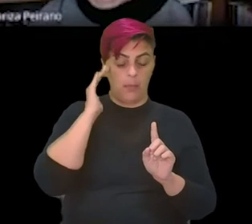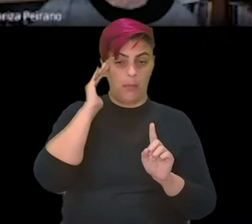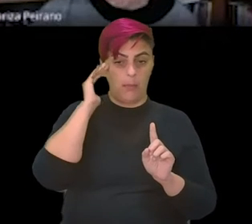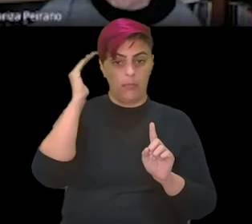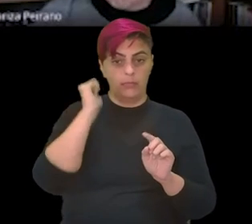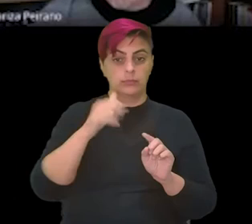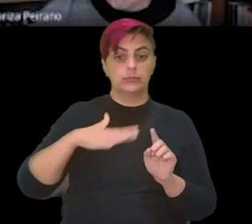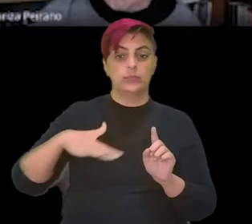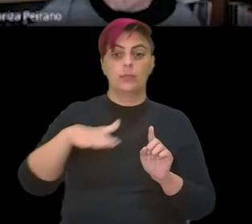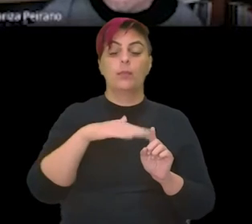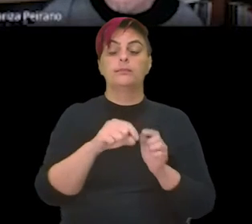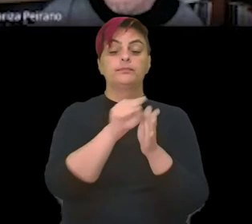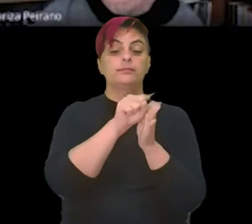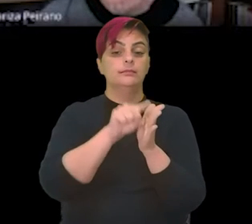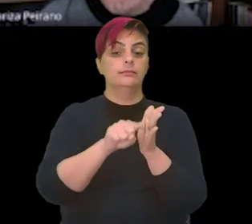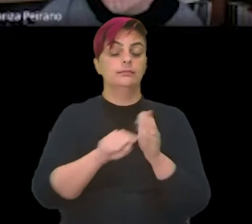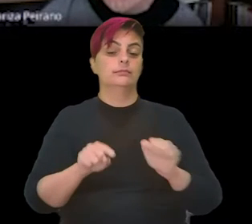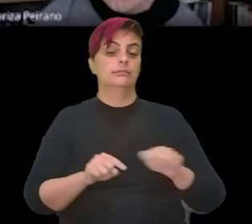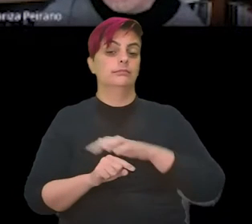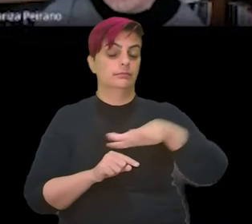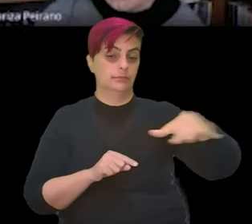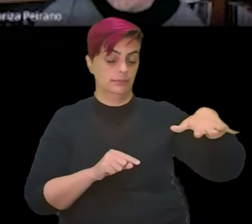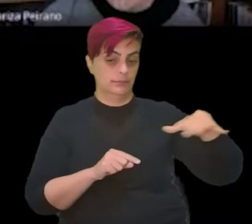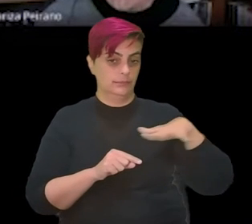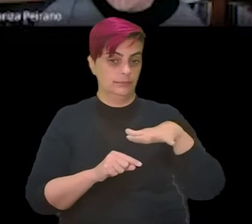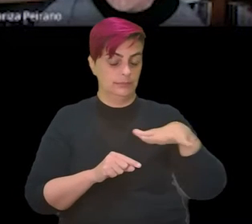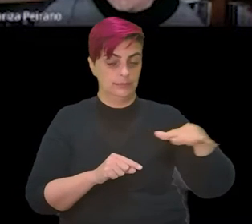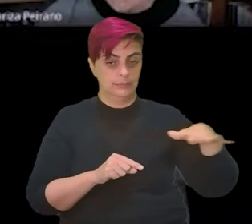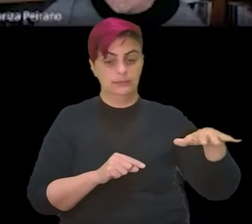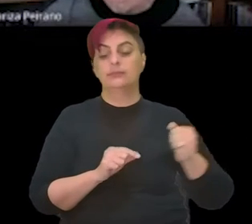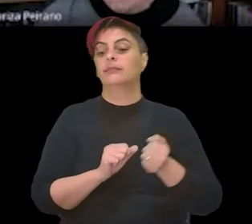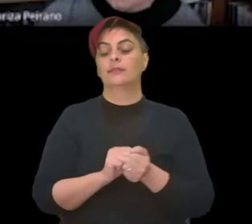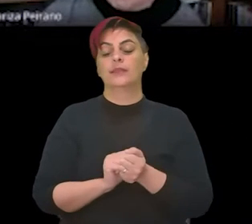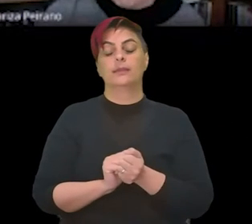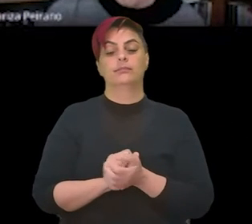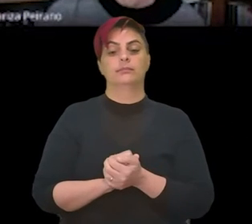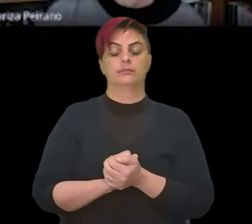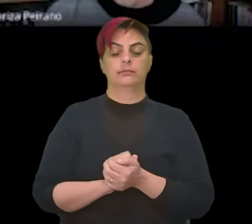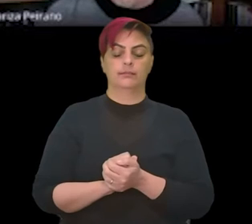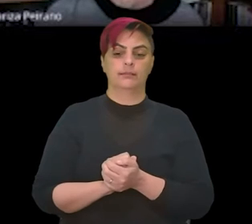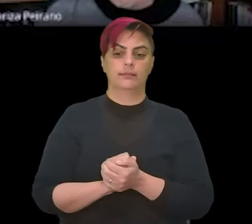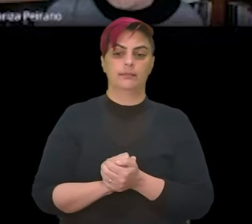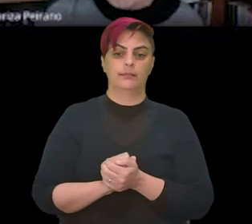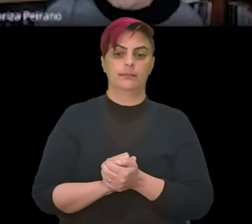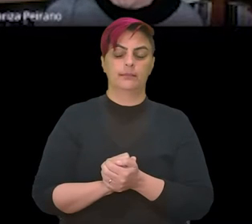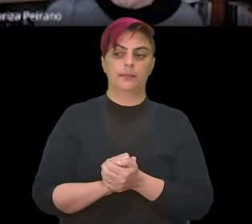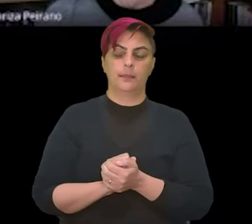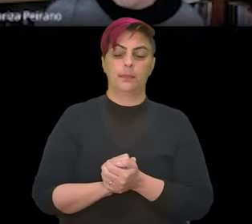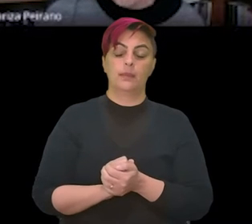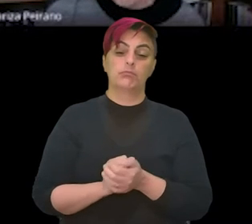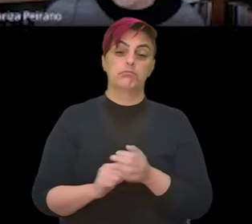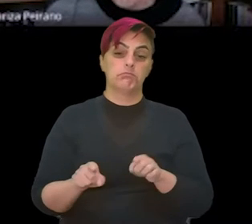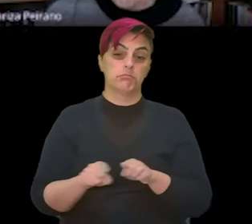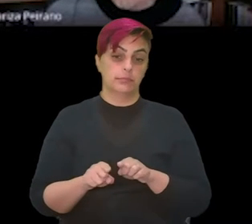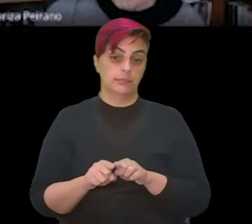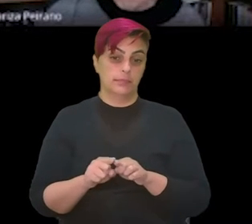campo. Rivers havia proposto, na versão revisada de Notes and Queries, de 1912, que